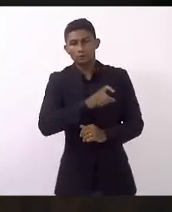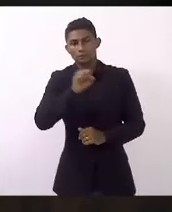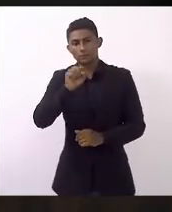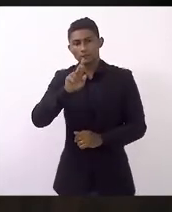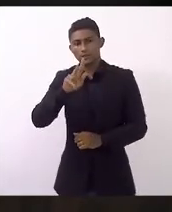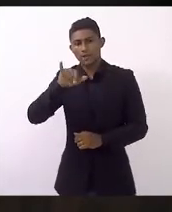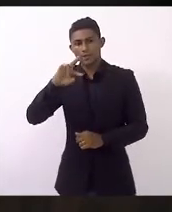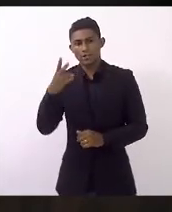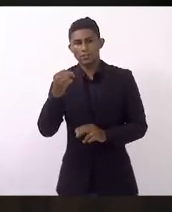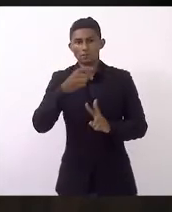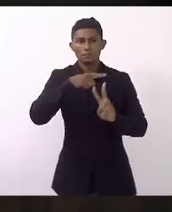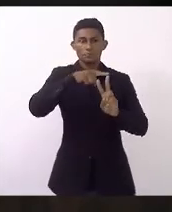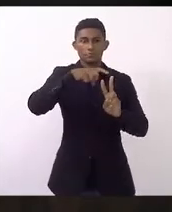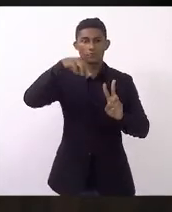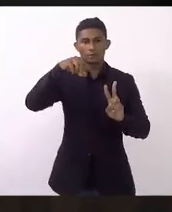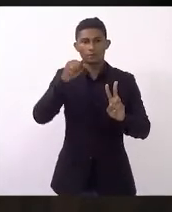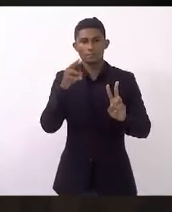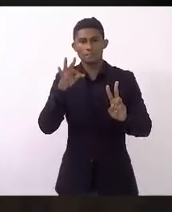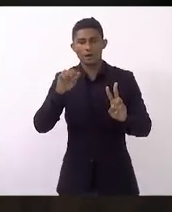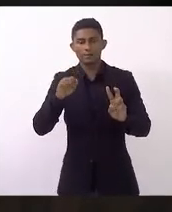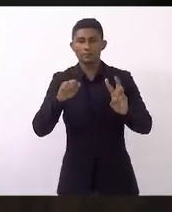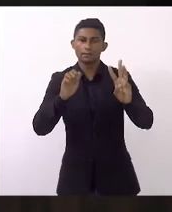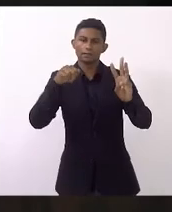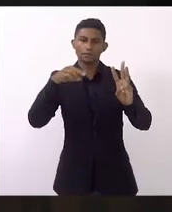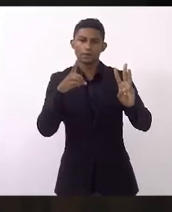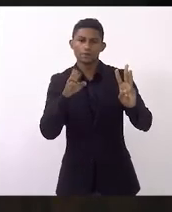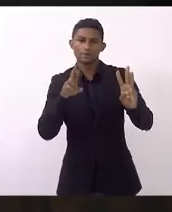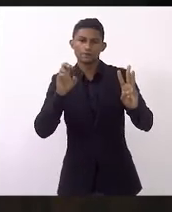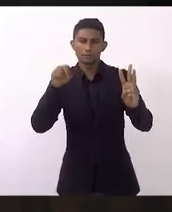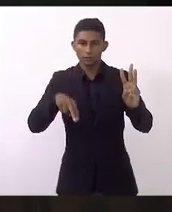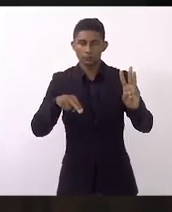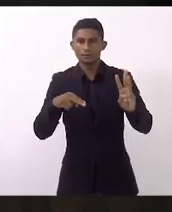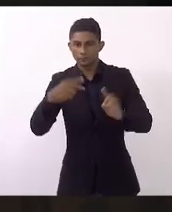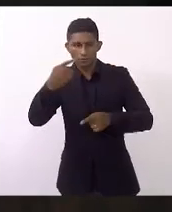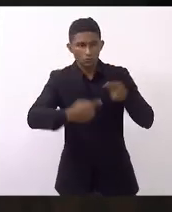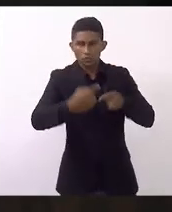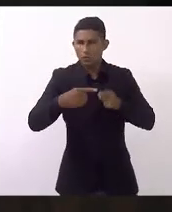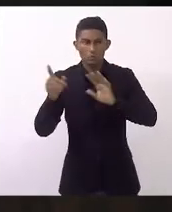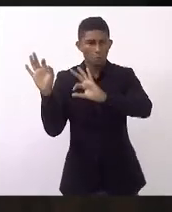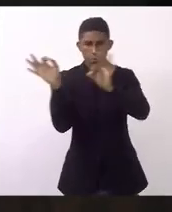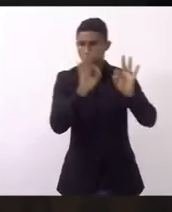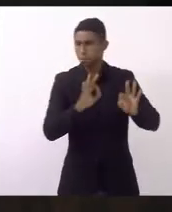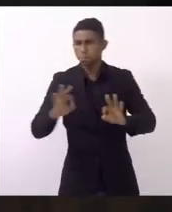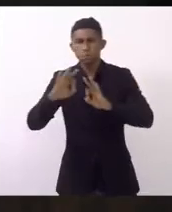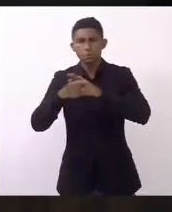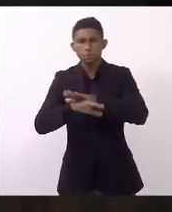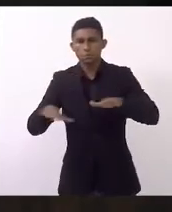Marta Rocha, Carlos Macedo e Anderson Moraes. Em discussão, não havendo quem queira discutir, encerra a discussão.